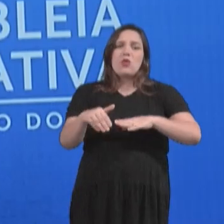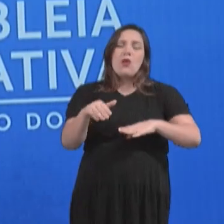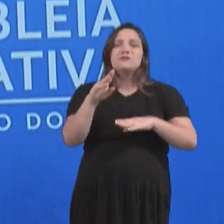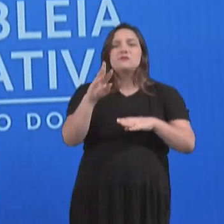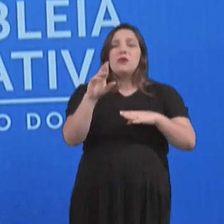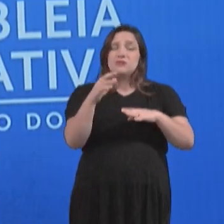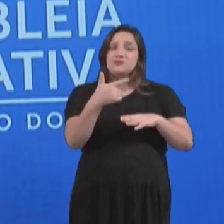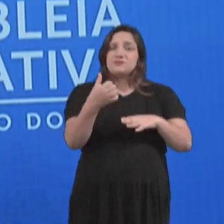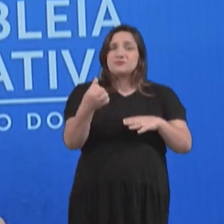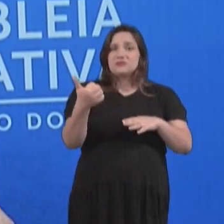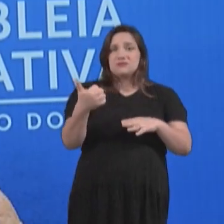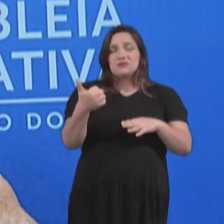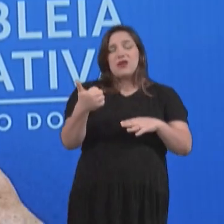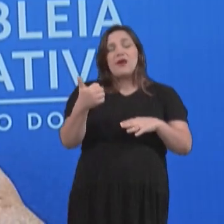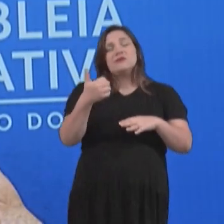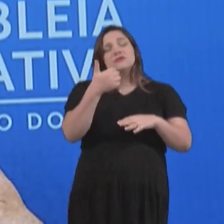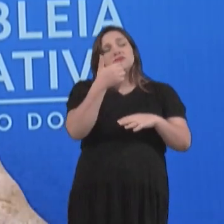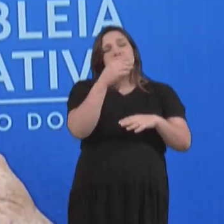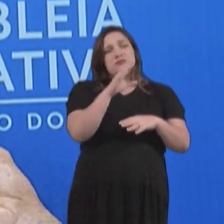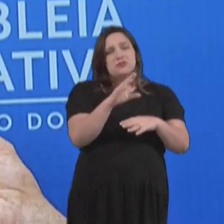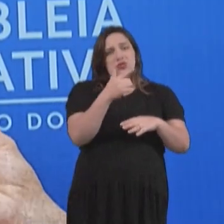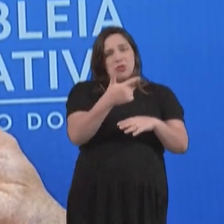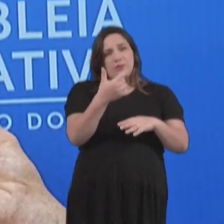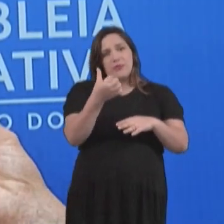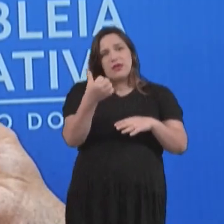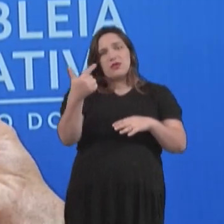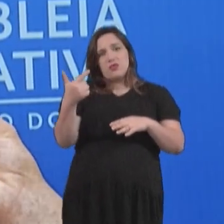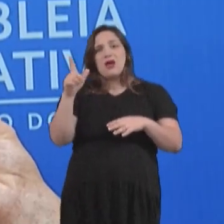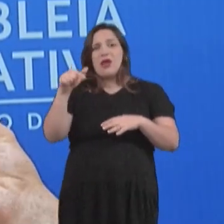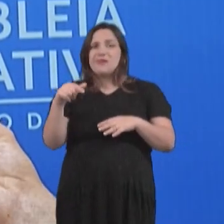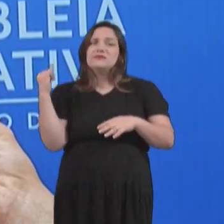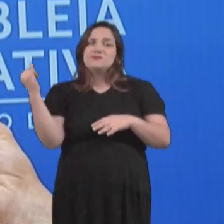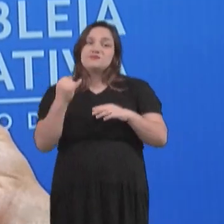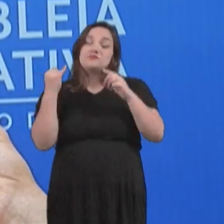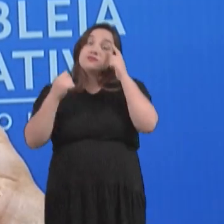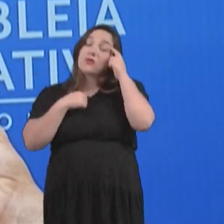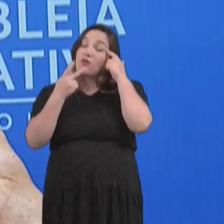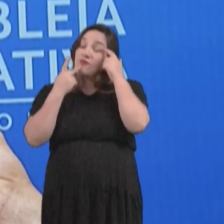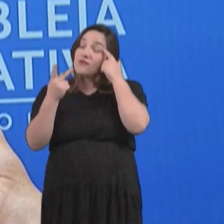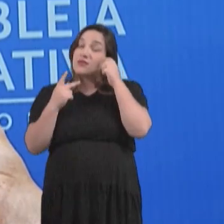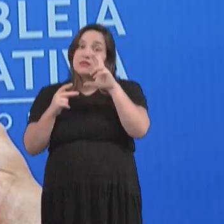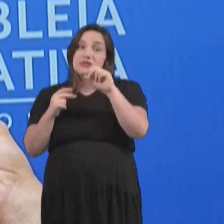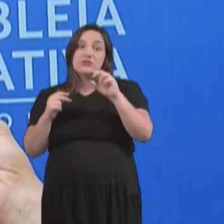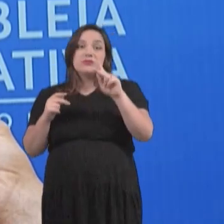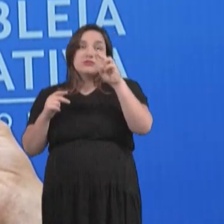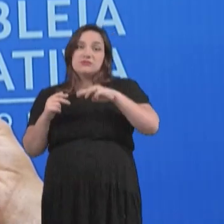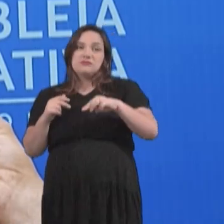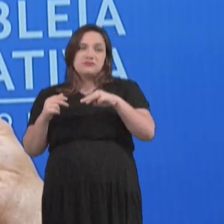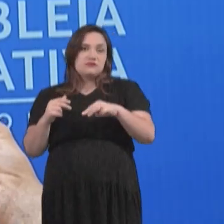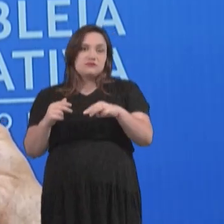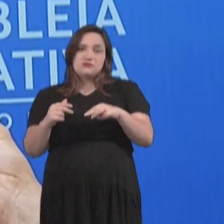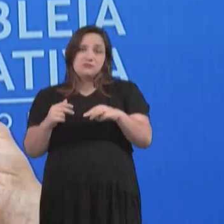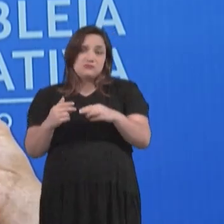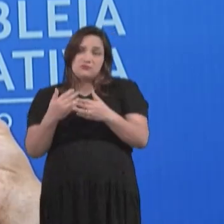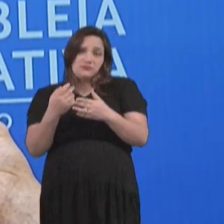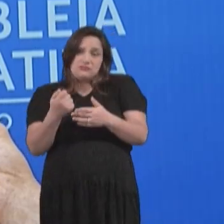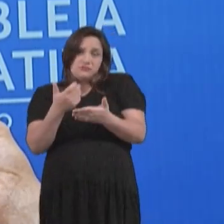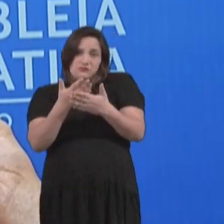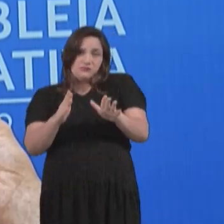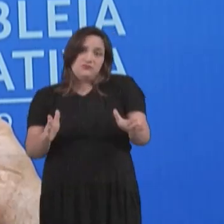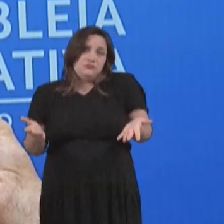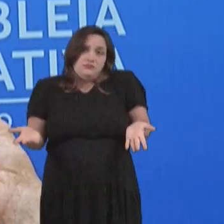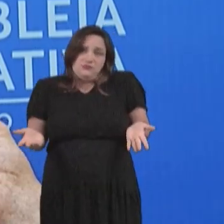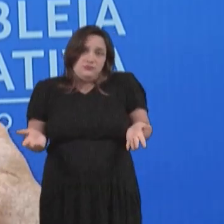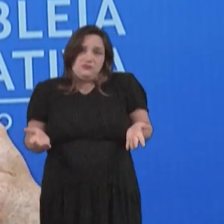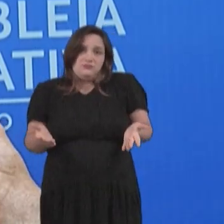rodovia essencial. Esses 50 quilômetros que eu falei, que é do Buraco das Piranhas até a ponte, ele está praticamente destruído, né?